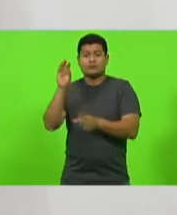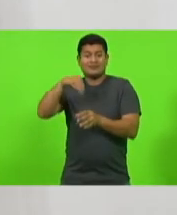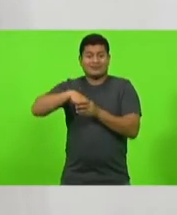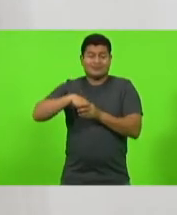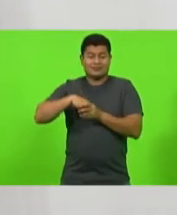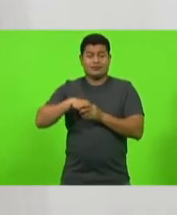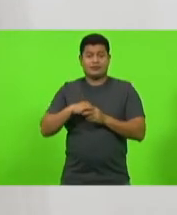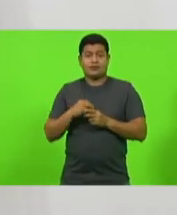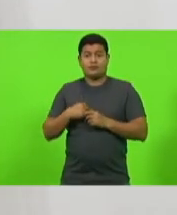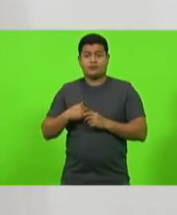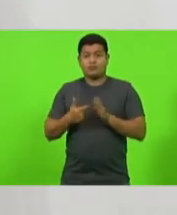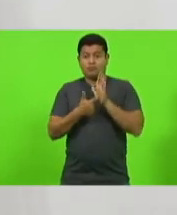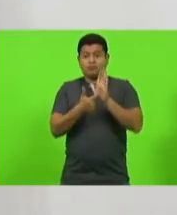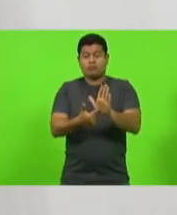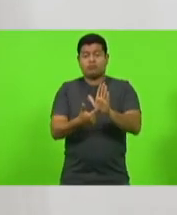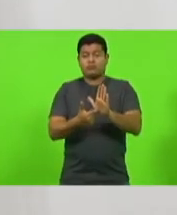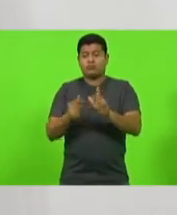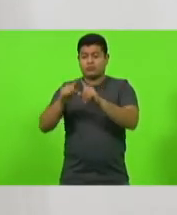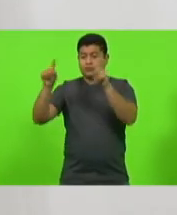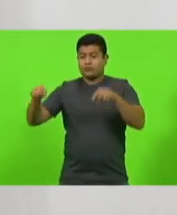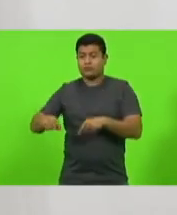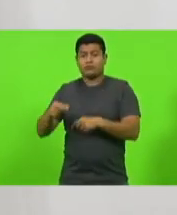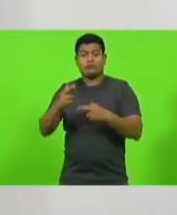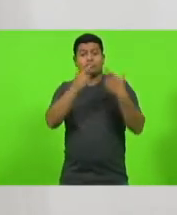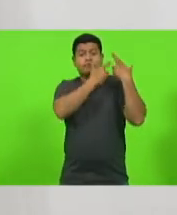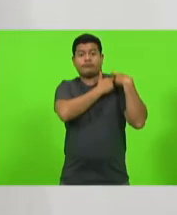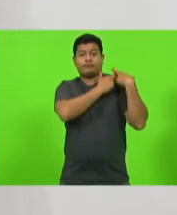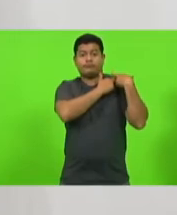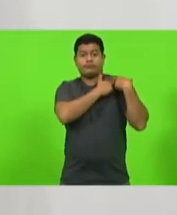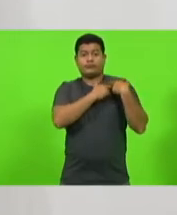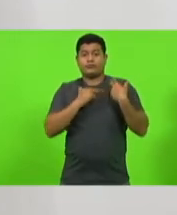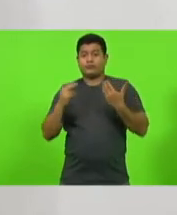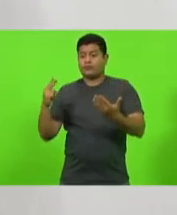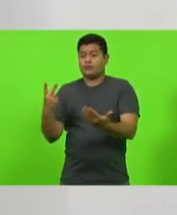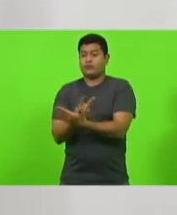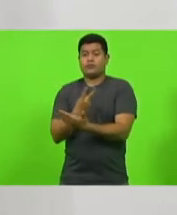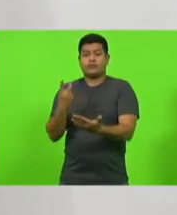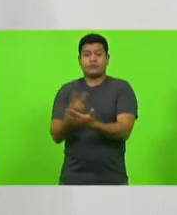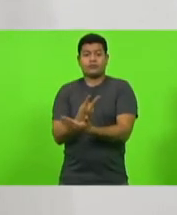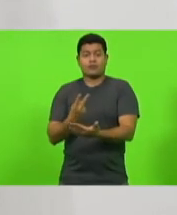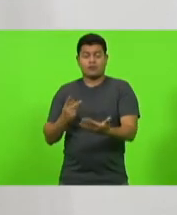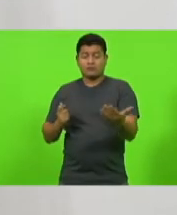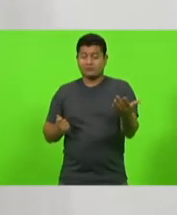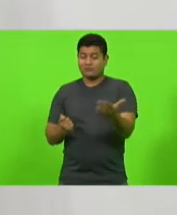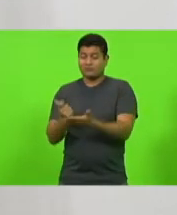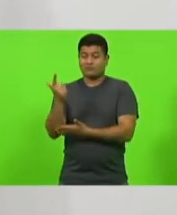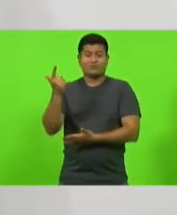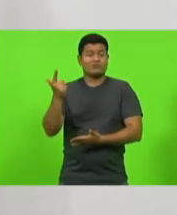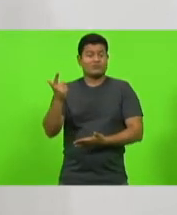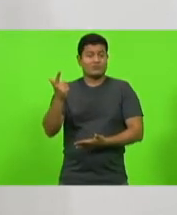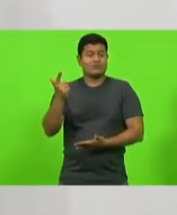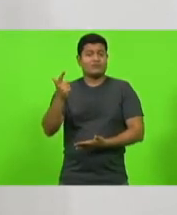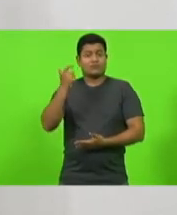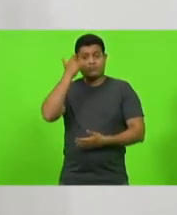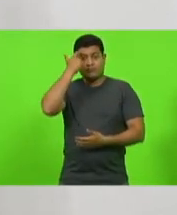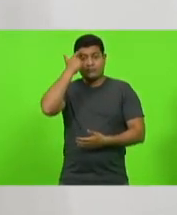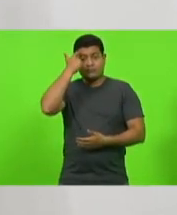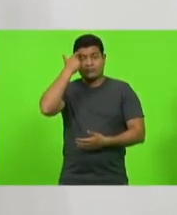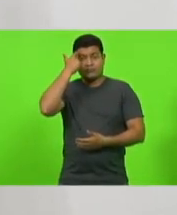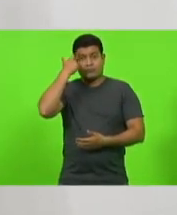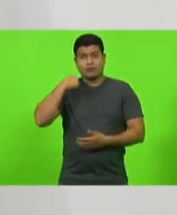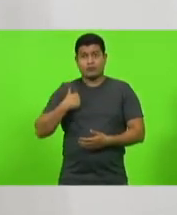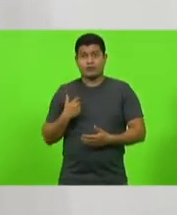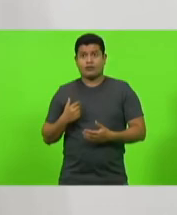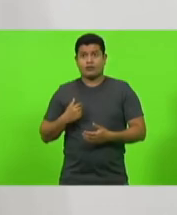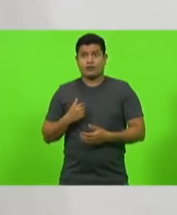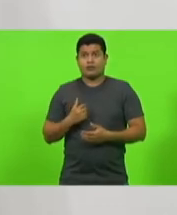os servidores responsáveis por aquela compra totalmente absurda, que ensejou um pedido